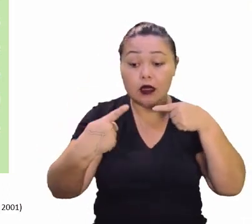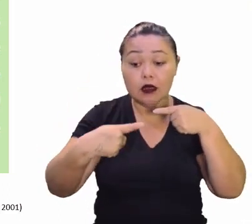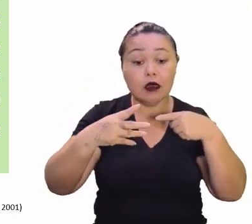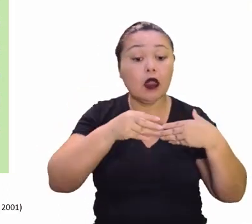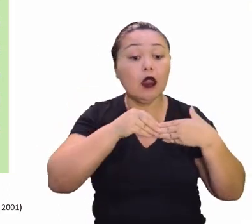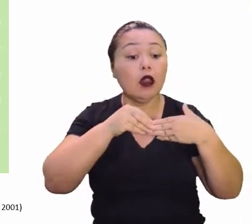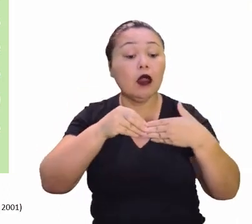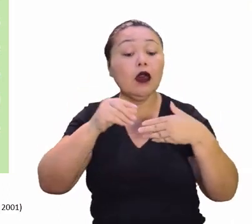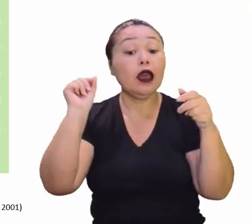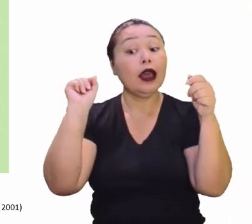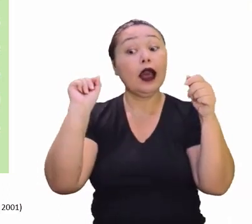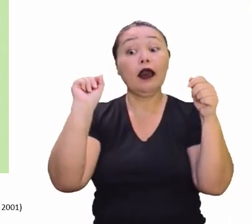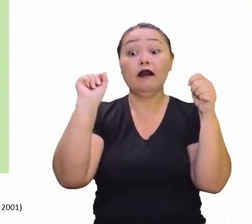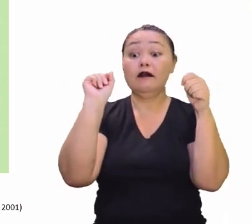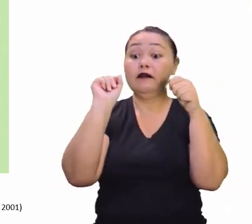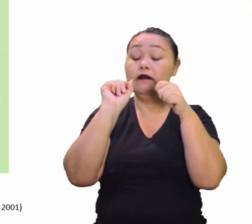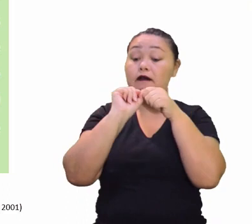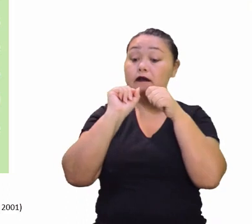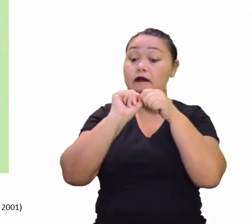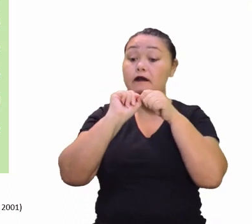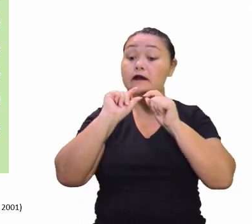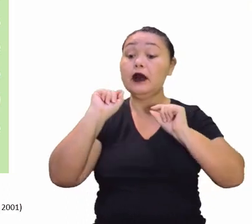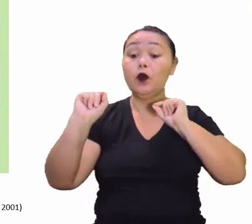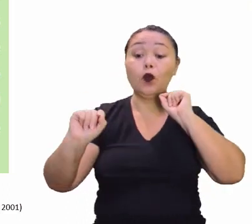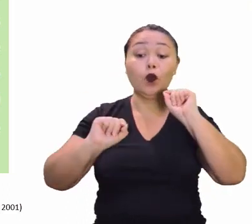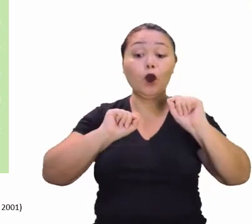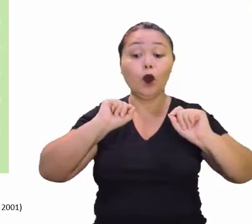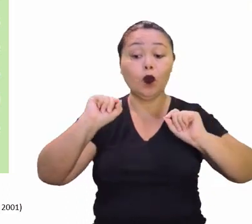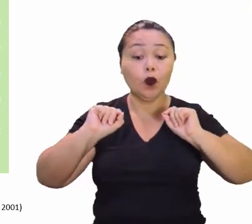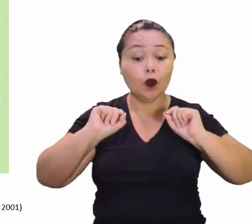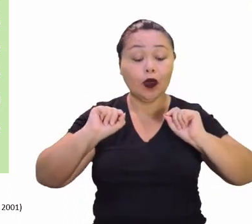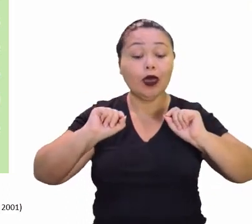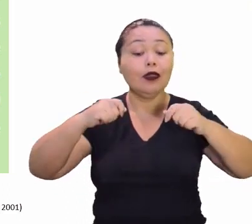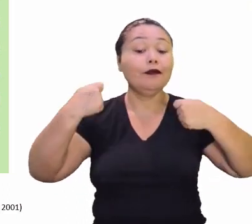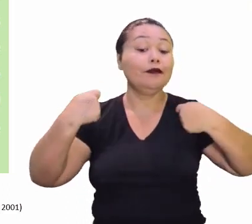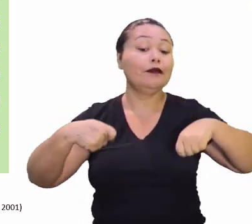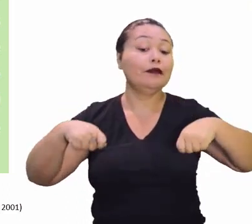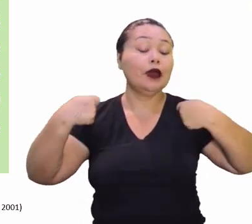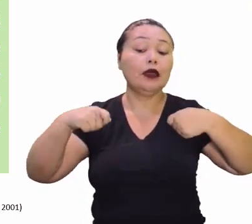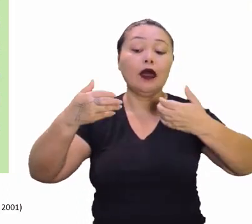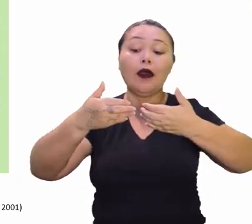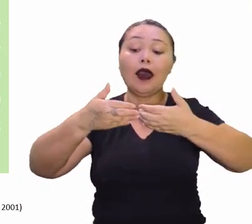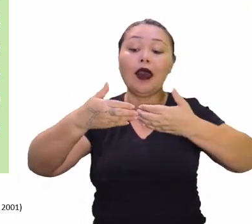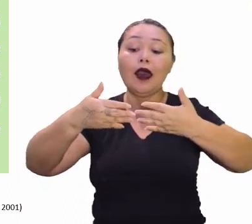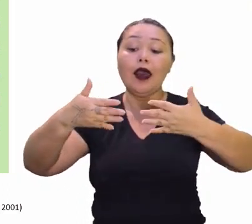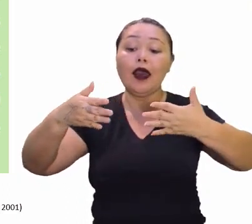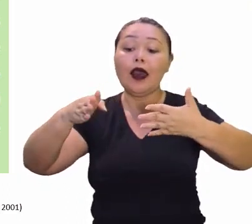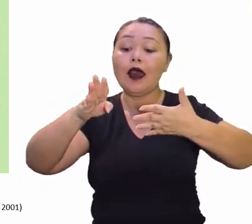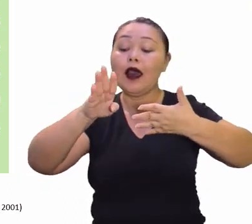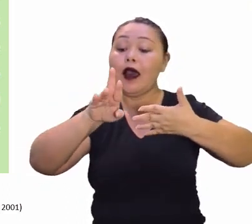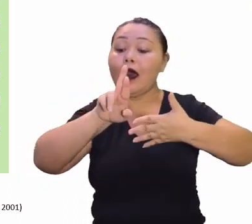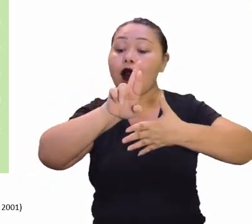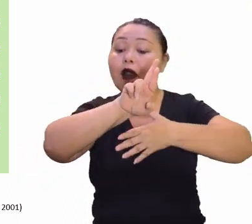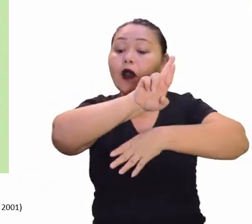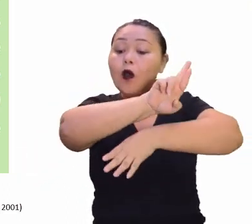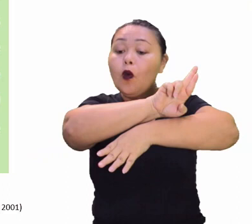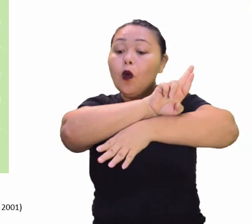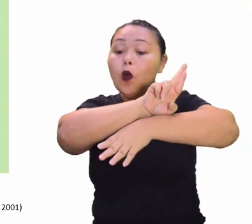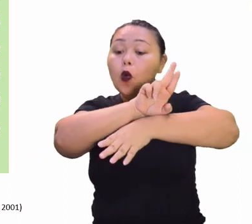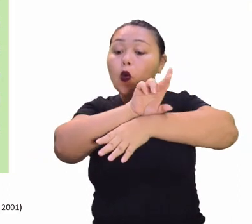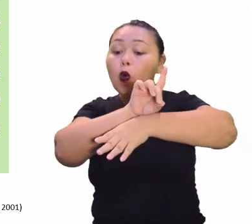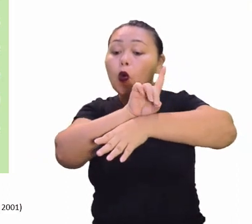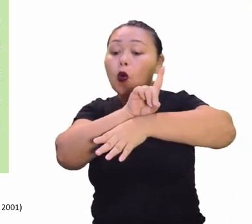produções, se faz necessário a abertura de uma rodovia. Opa!